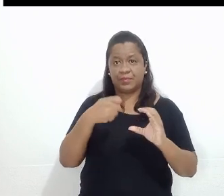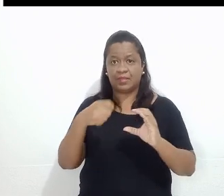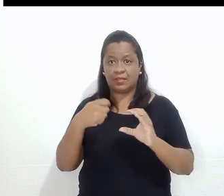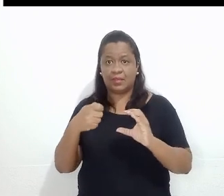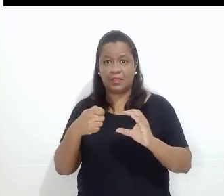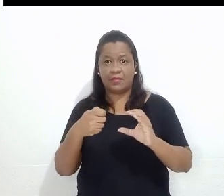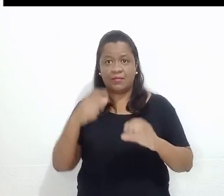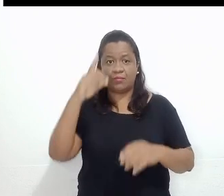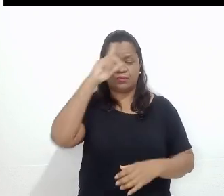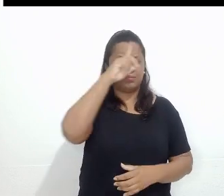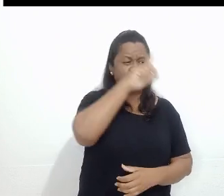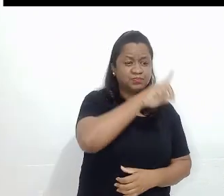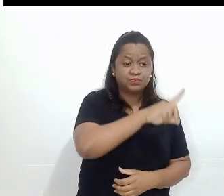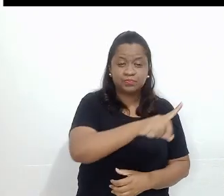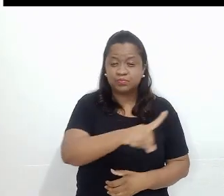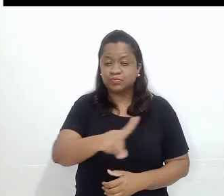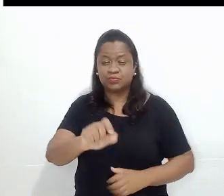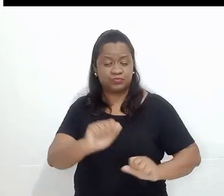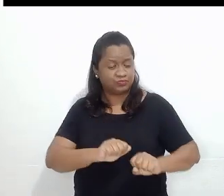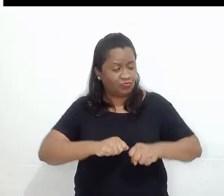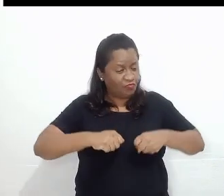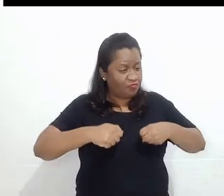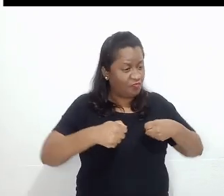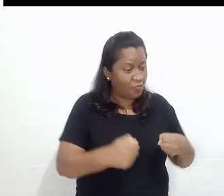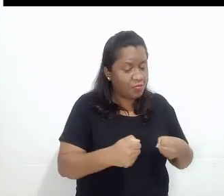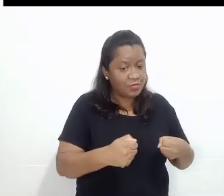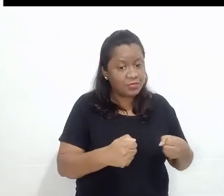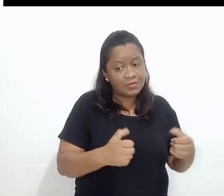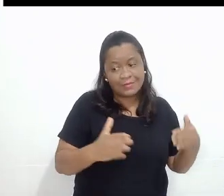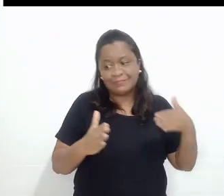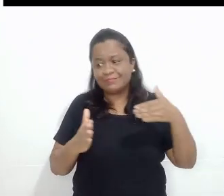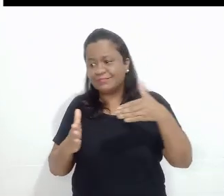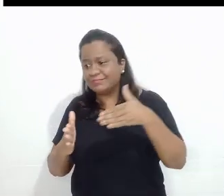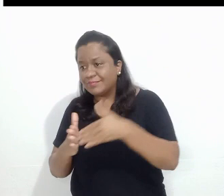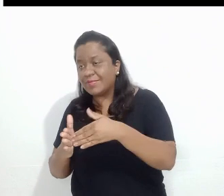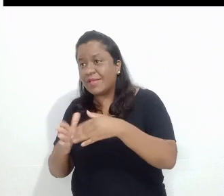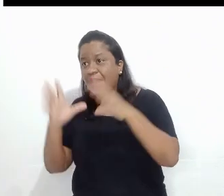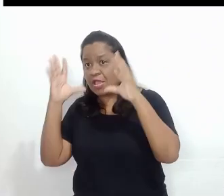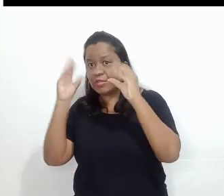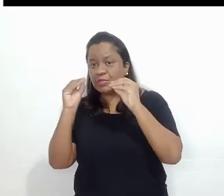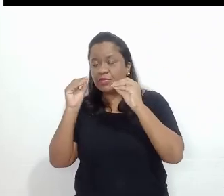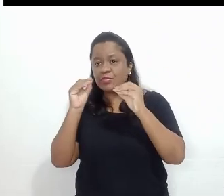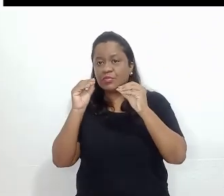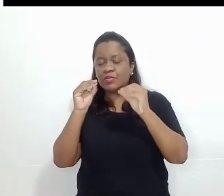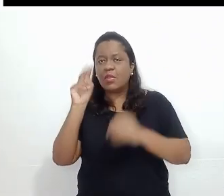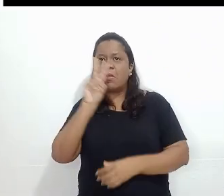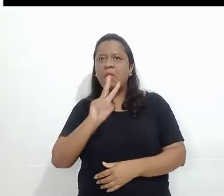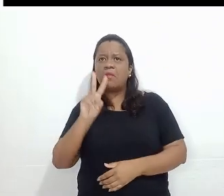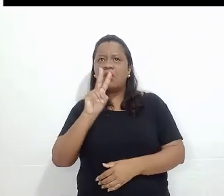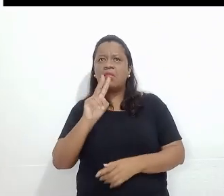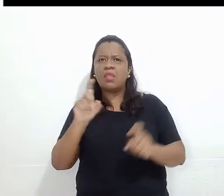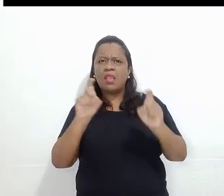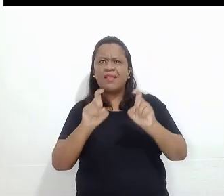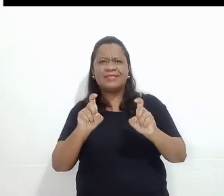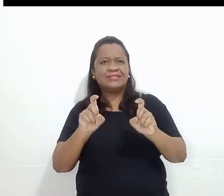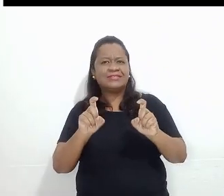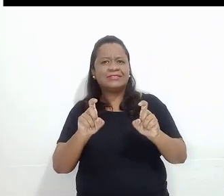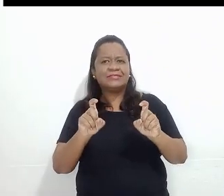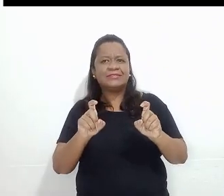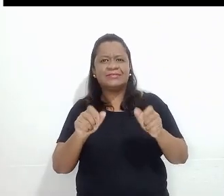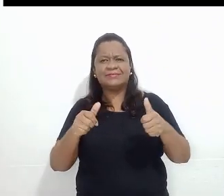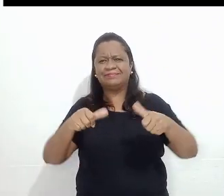um dia inteiro, de muito esforço e tal, depois chega à noite, vai olhar o material e o material está com defeito, está